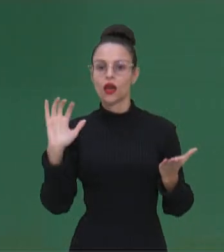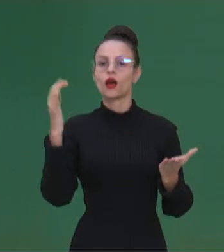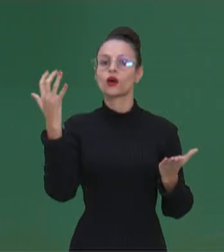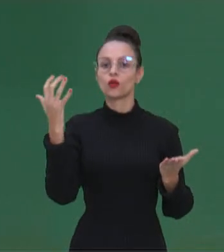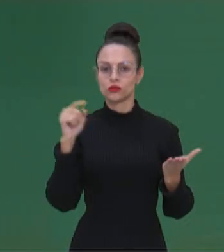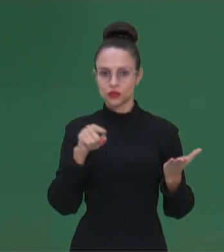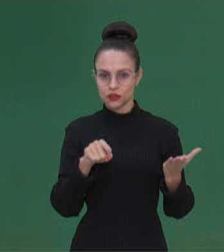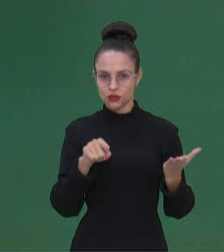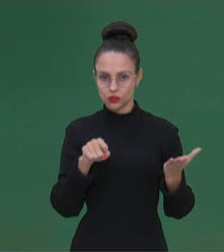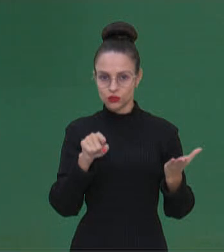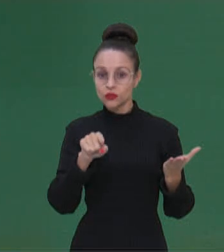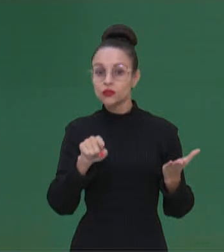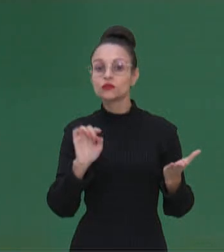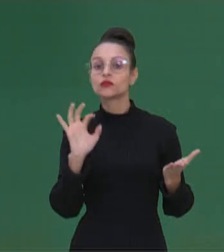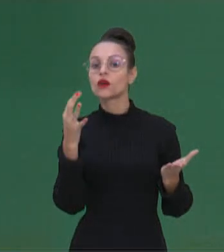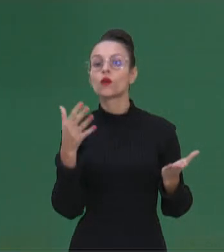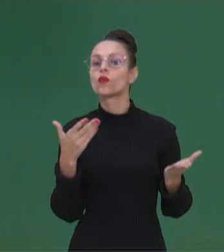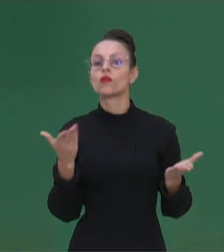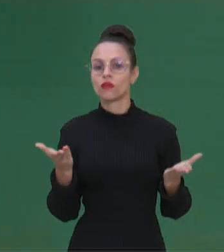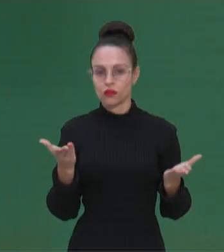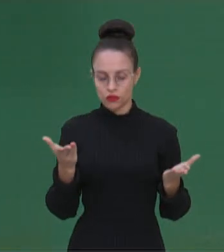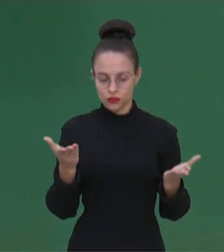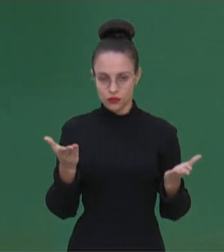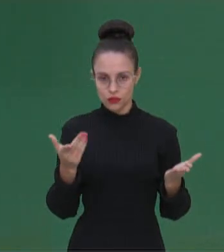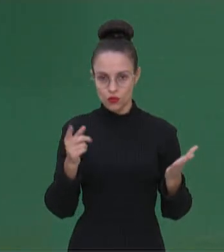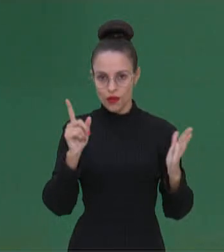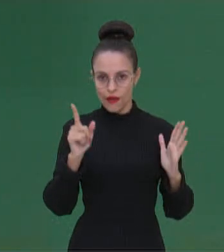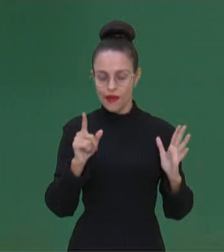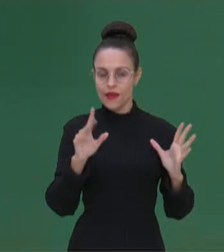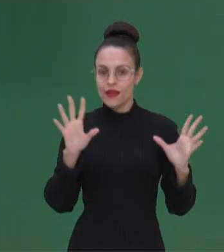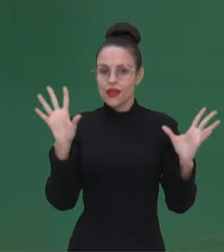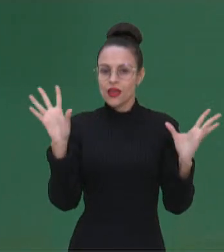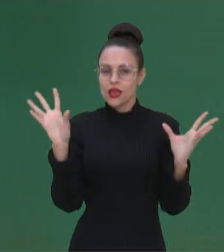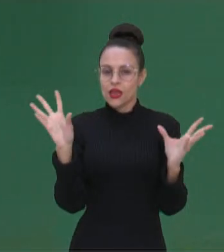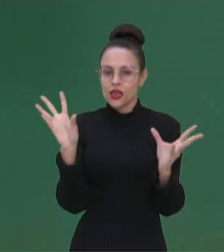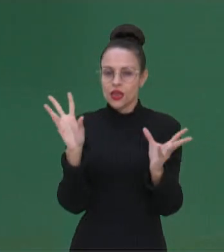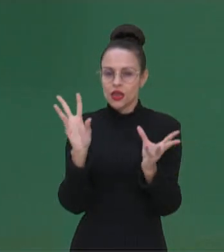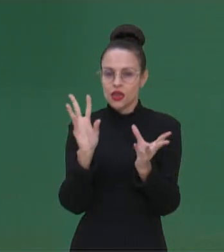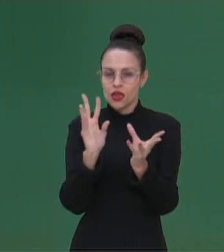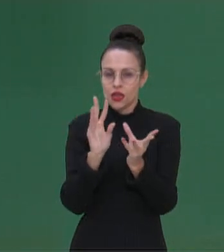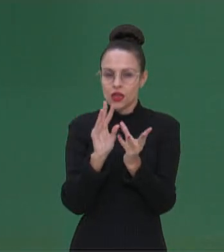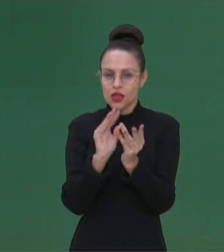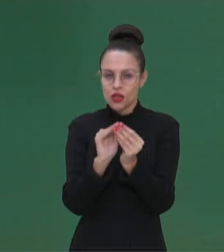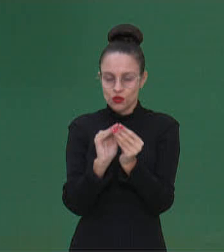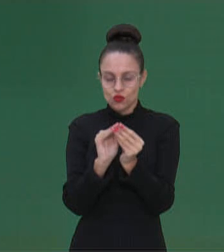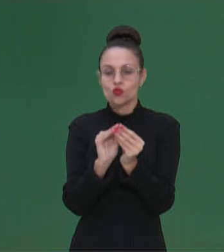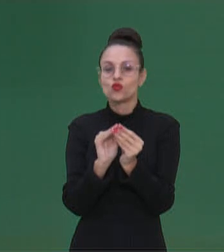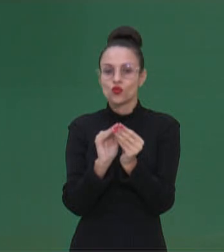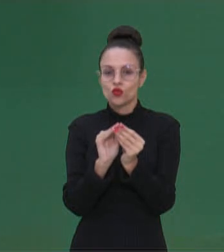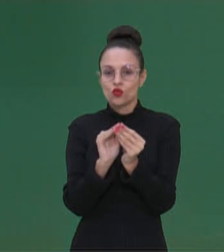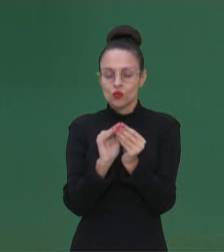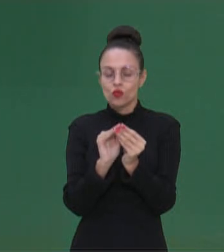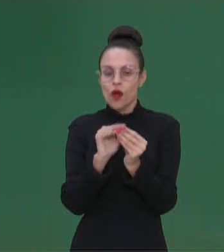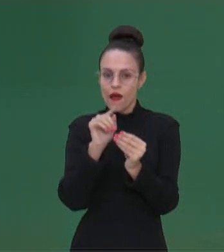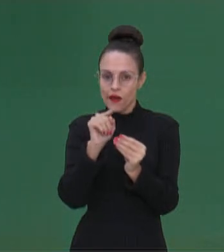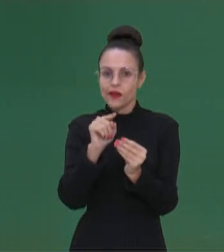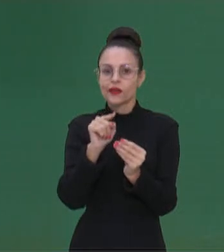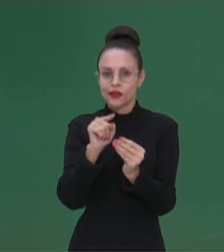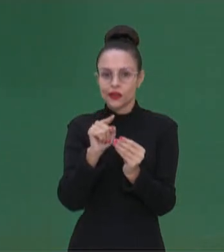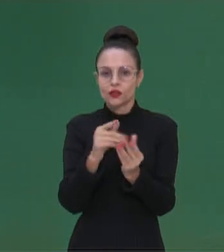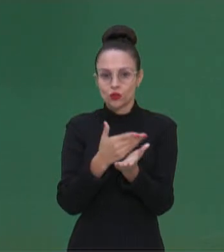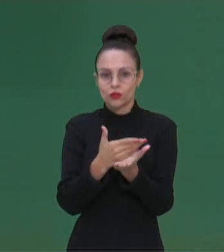aconteceu aquele fato. Certo? Então, é um resumão, né? Em vez do resumão estar lá no final, ele está